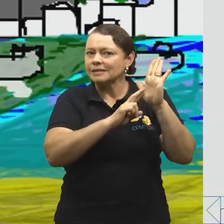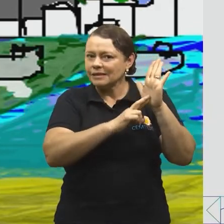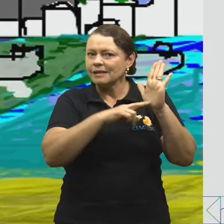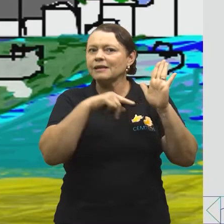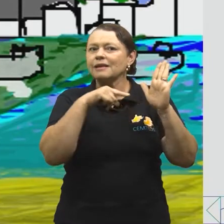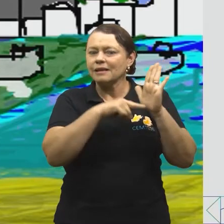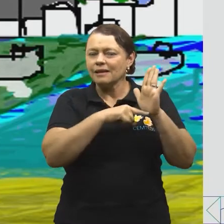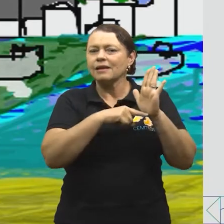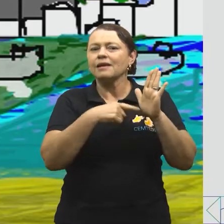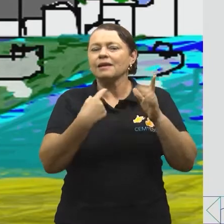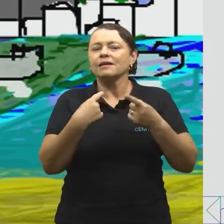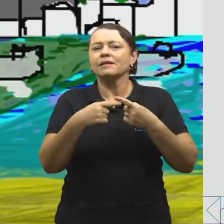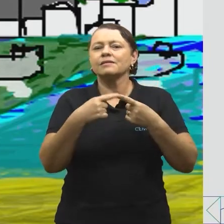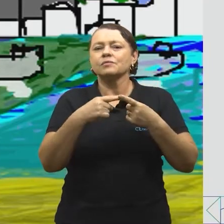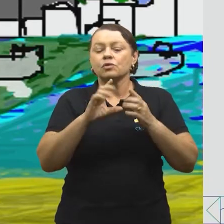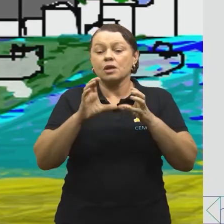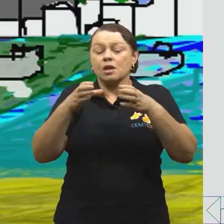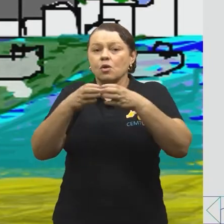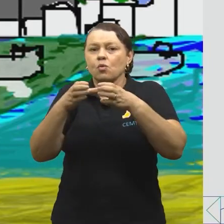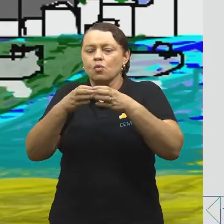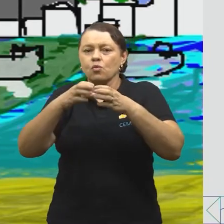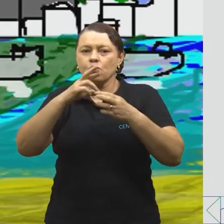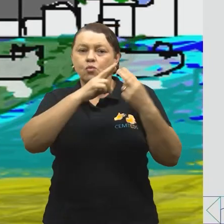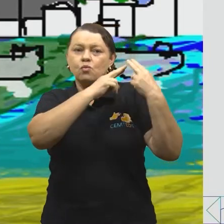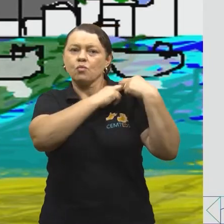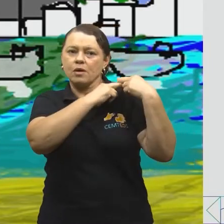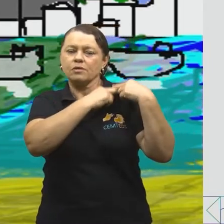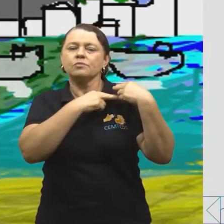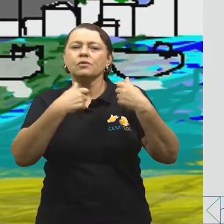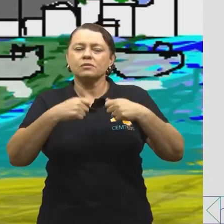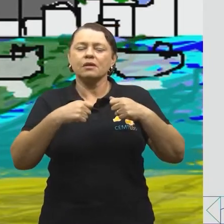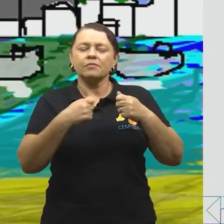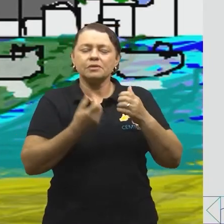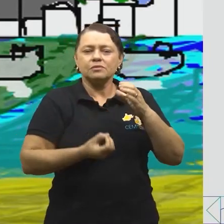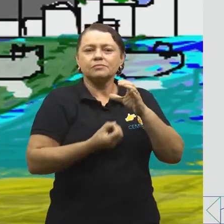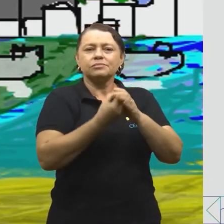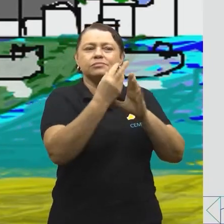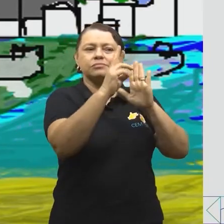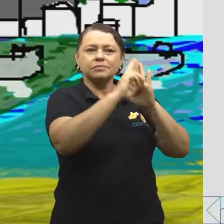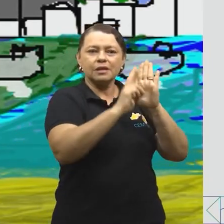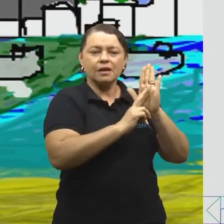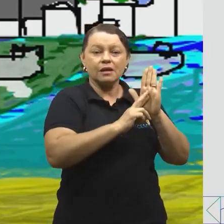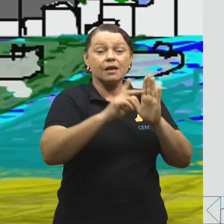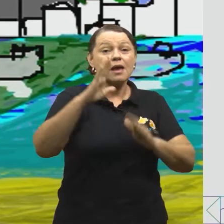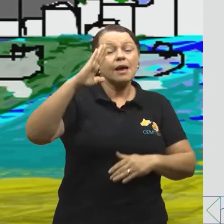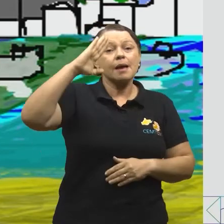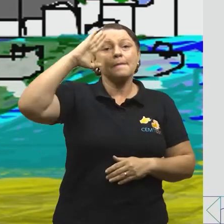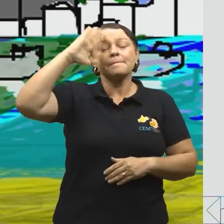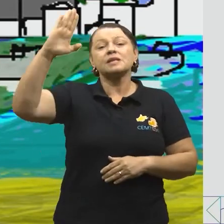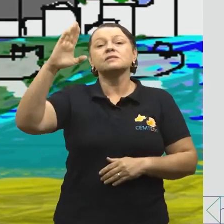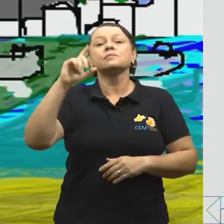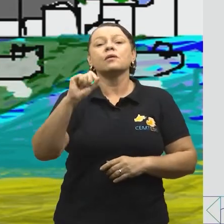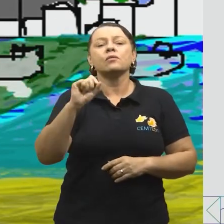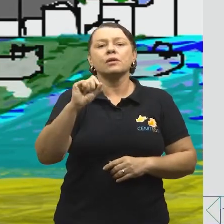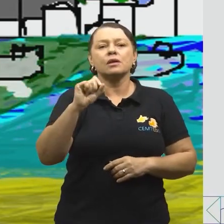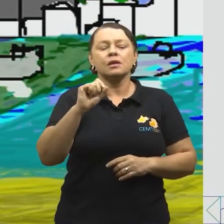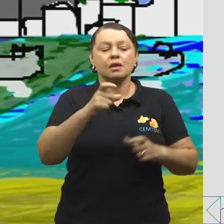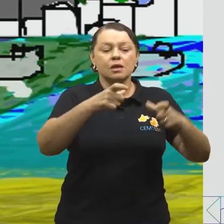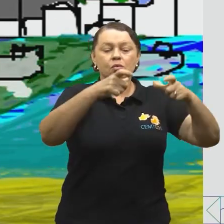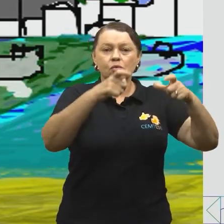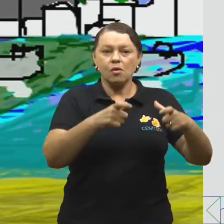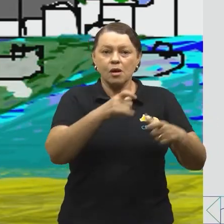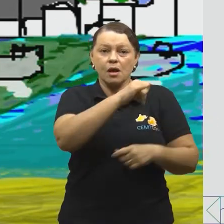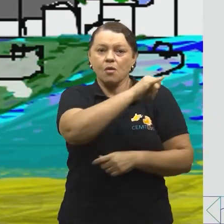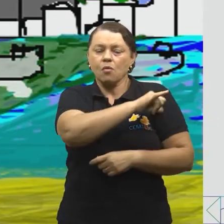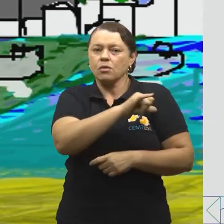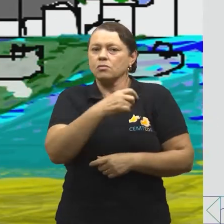protocolos exigidos pelo Comitê Olímpico Internacional. Uma das principais regras foi que a região não seja